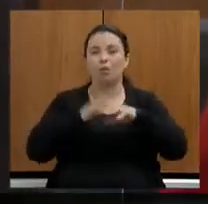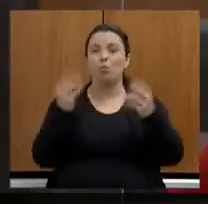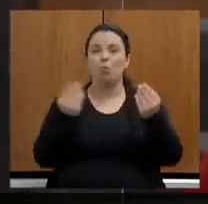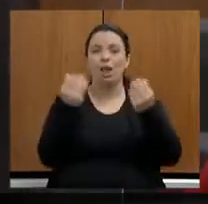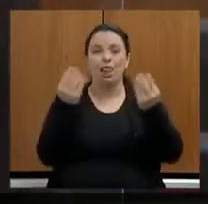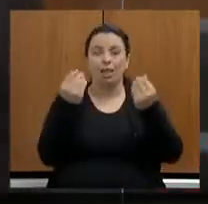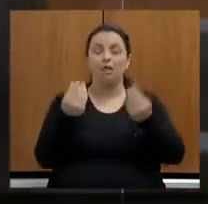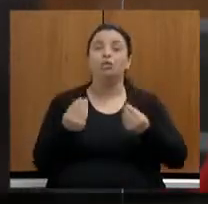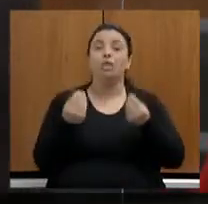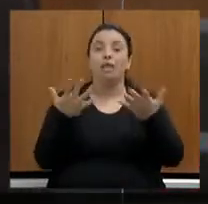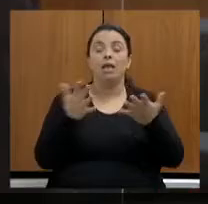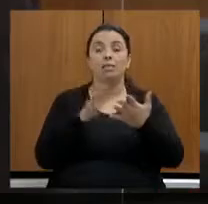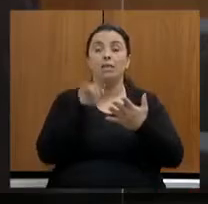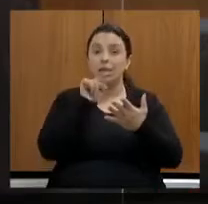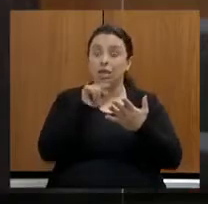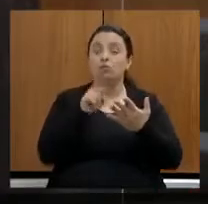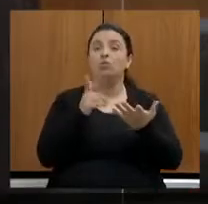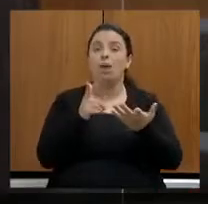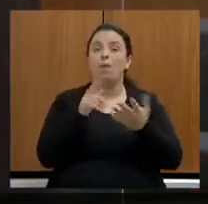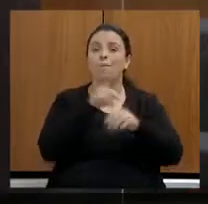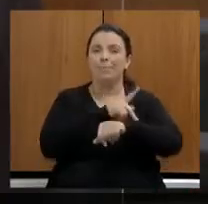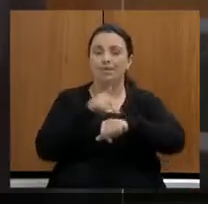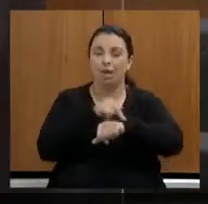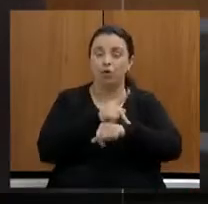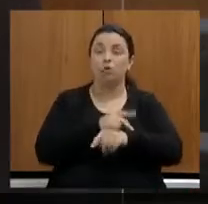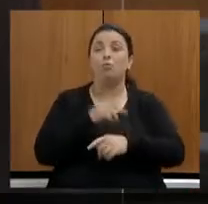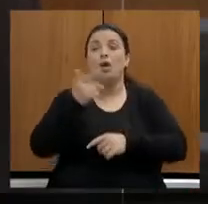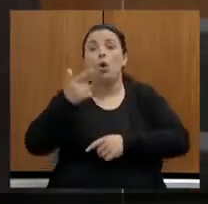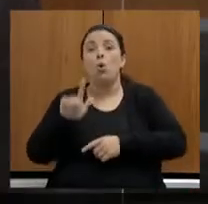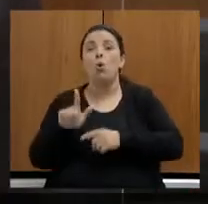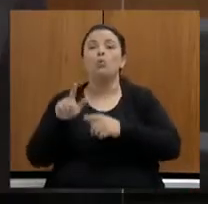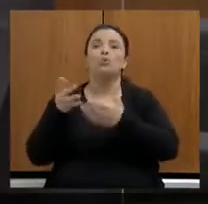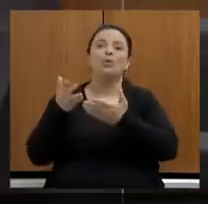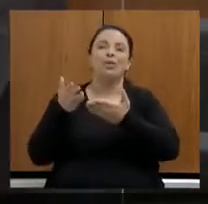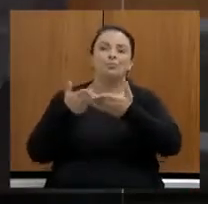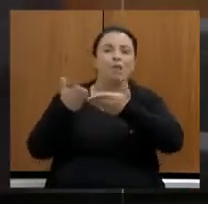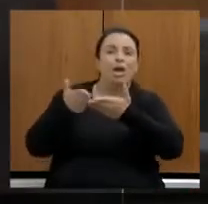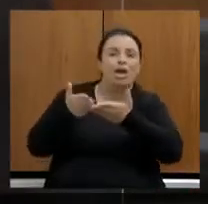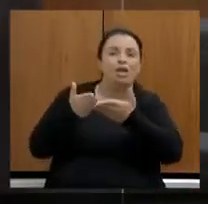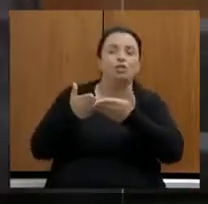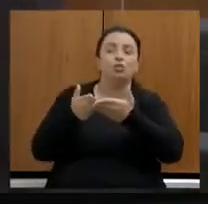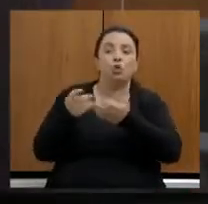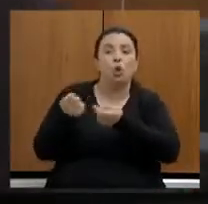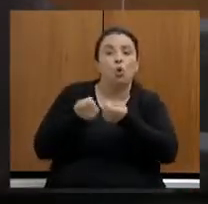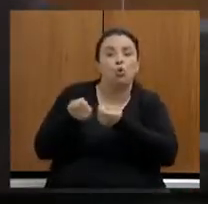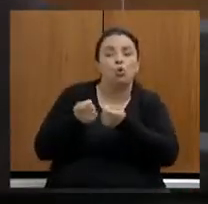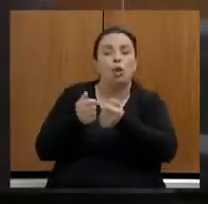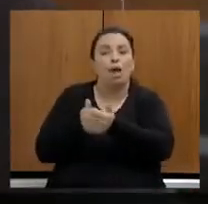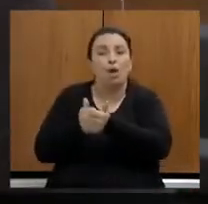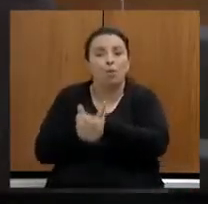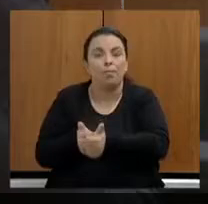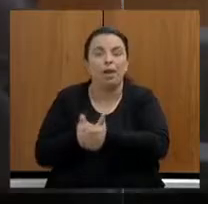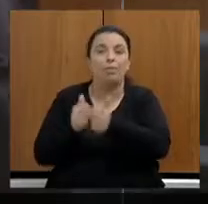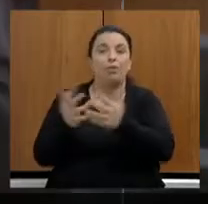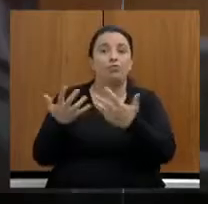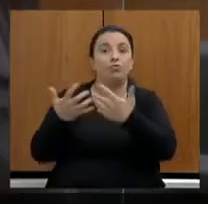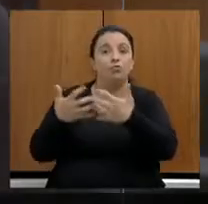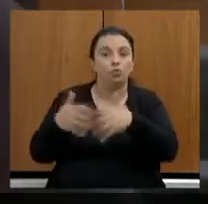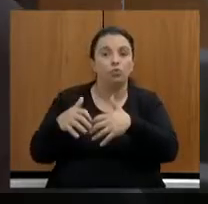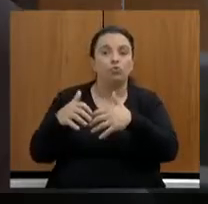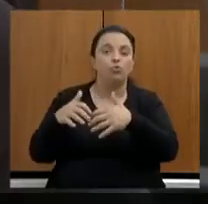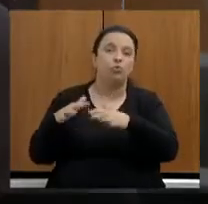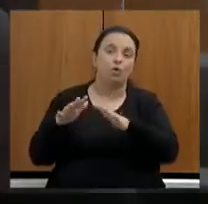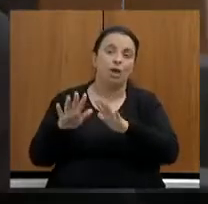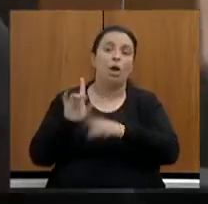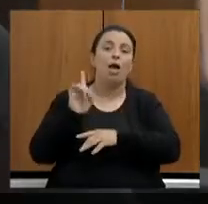então esse é o eixo pedagógico no eixo é proativo de controle né de acompanhamento funcional a